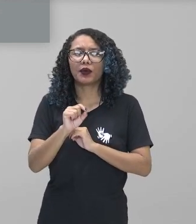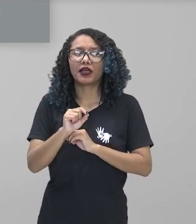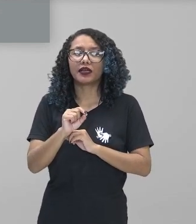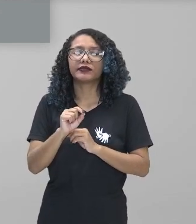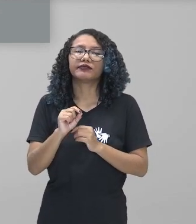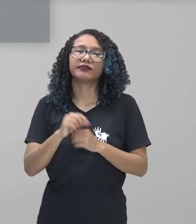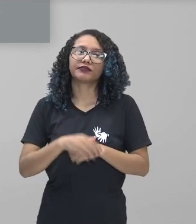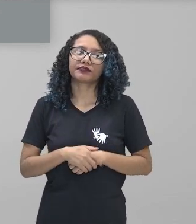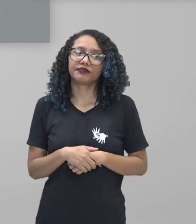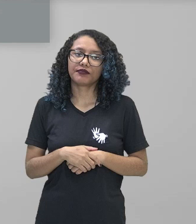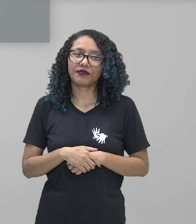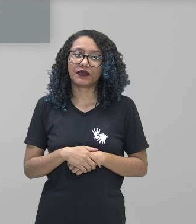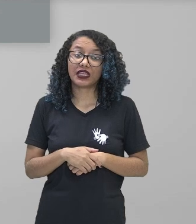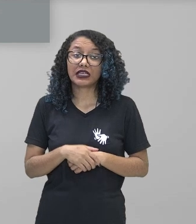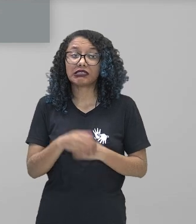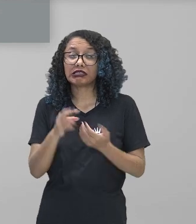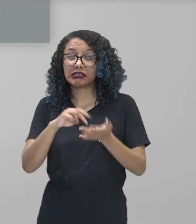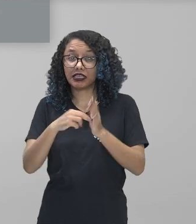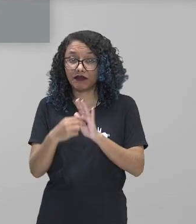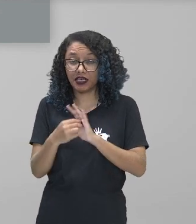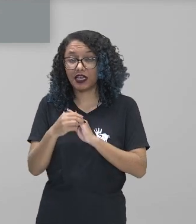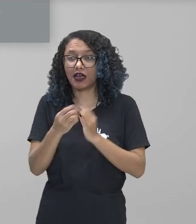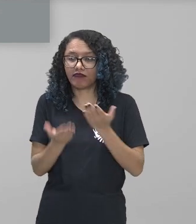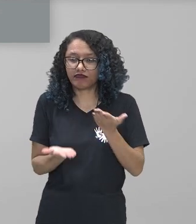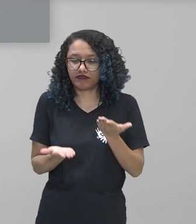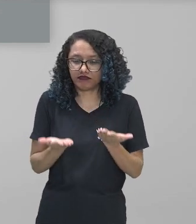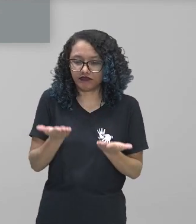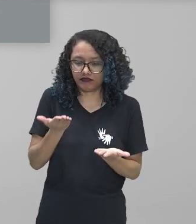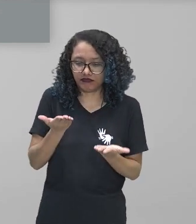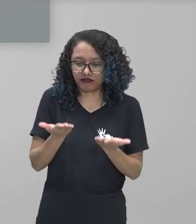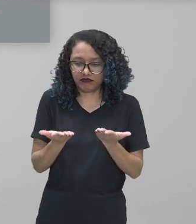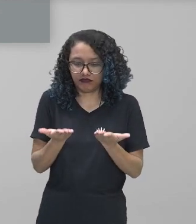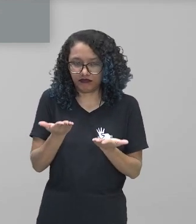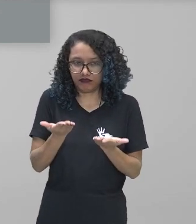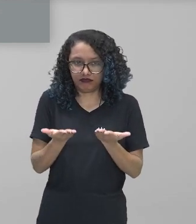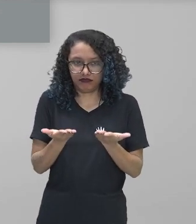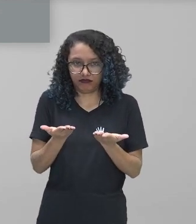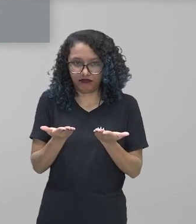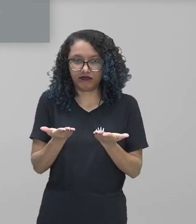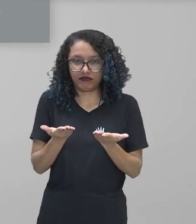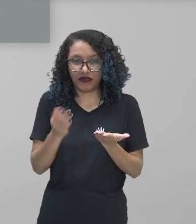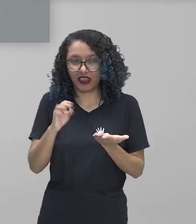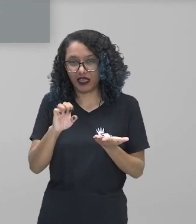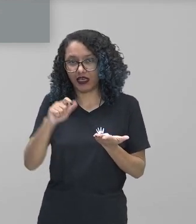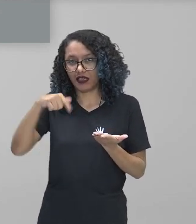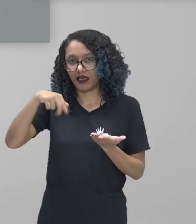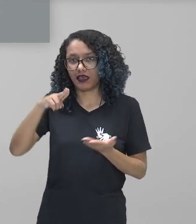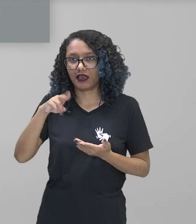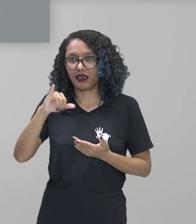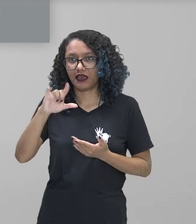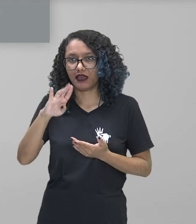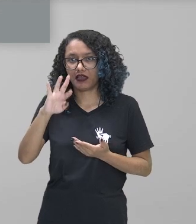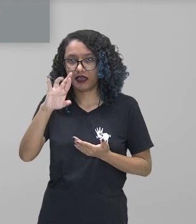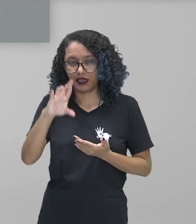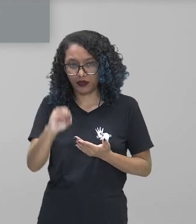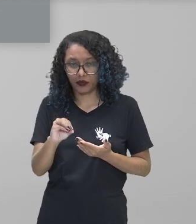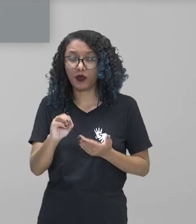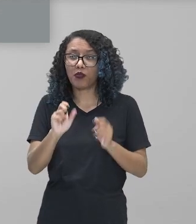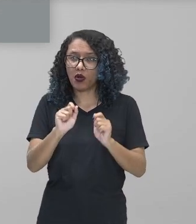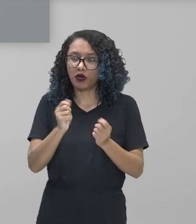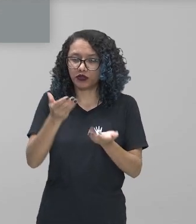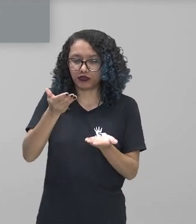equilíbrio, Toda balança, então, ela tem que manter um equilíbrio. O peso nessa balança, ela vai desequilibrar ou vai